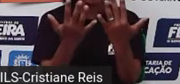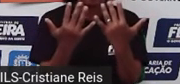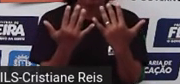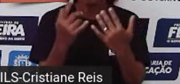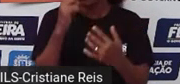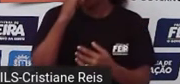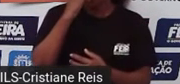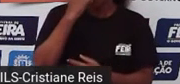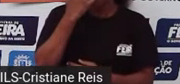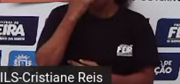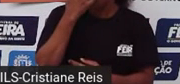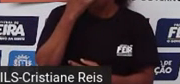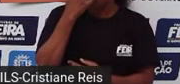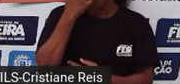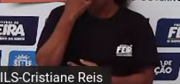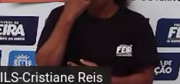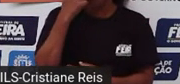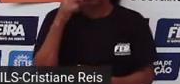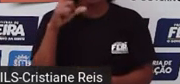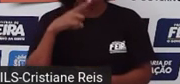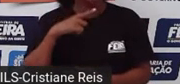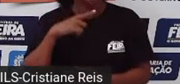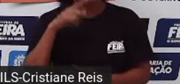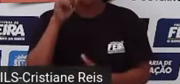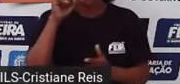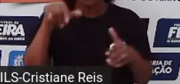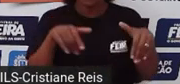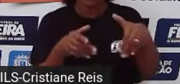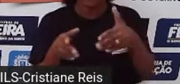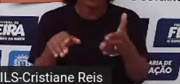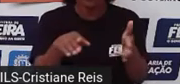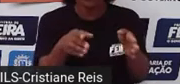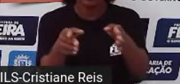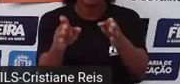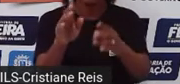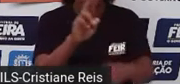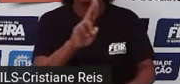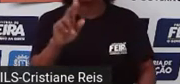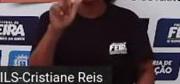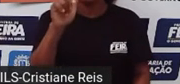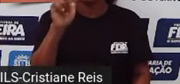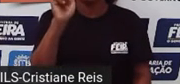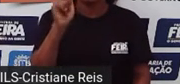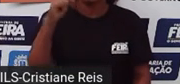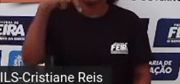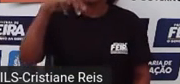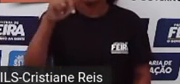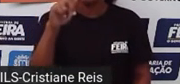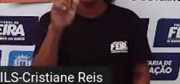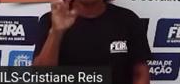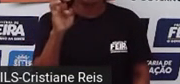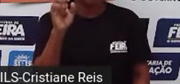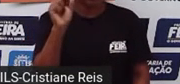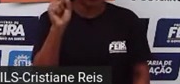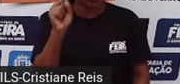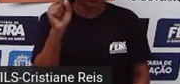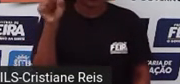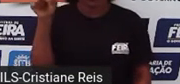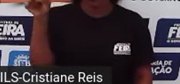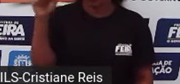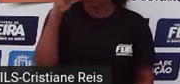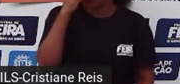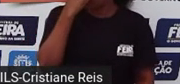né que tem toda aquela fabricação de tecidos que joga bastante materiais mesmo com tintas produtos químicos